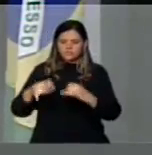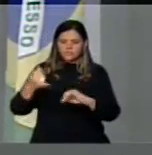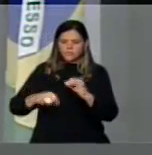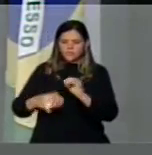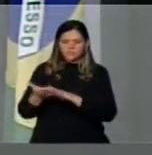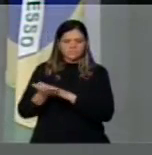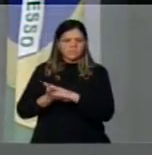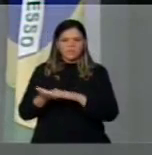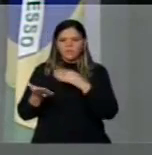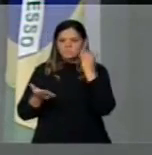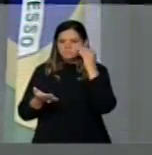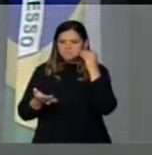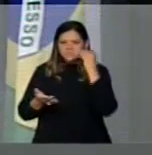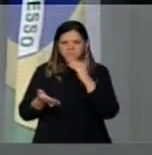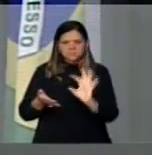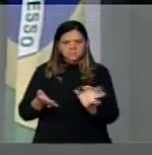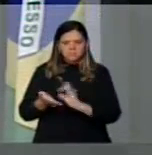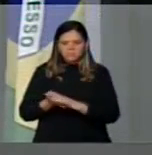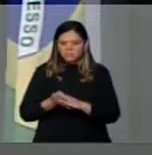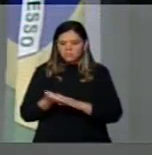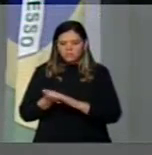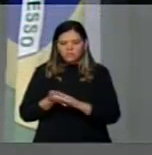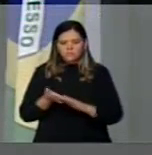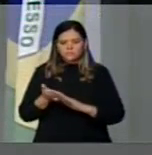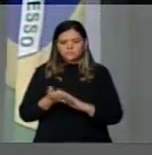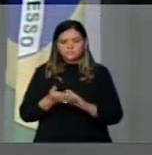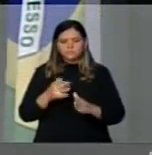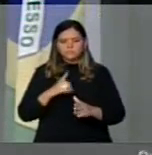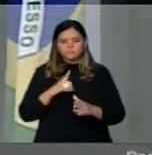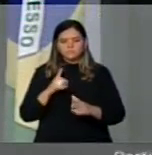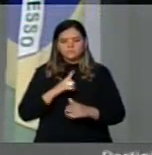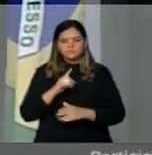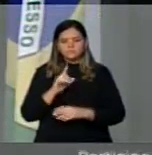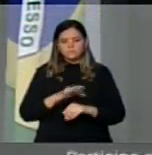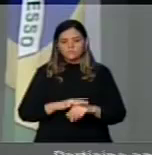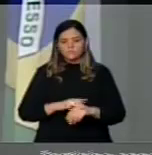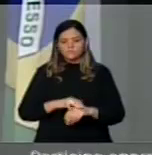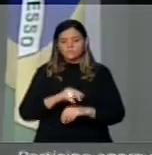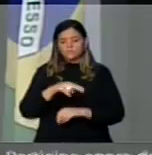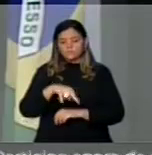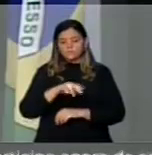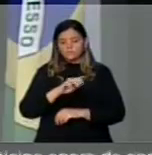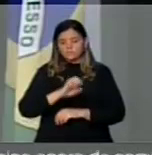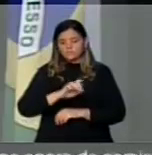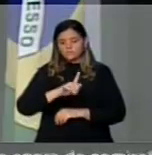chamar a dengue, a zika, a chikungunya e outras de doenças negligenciadas.